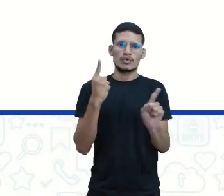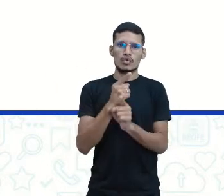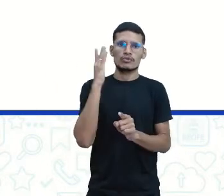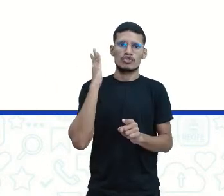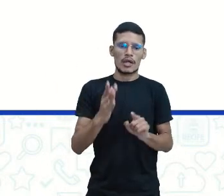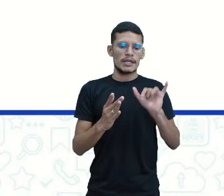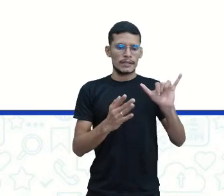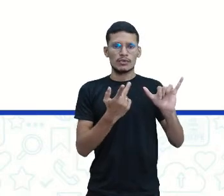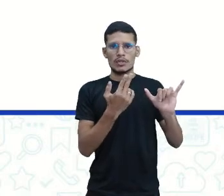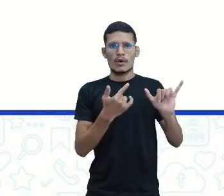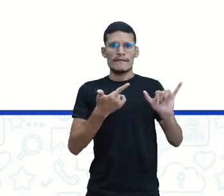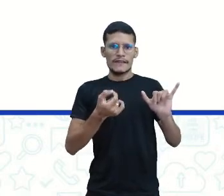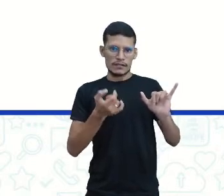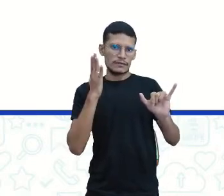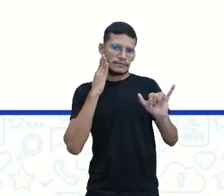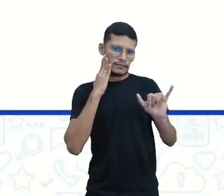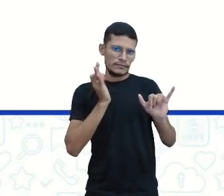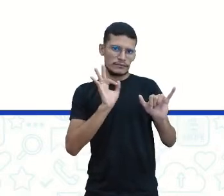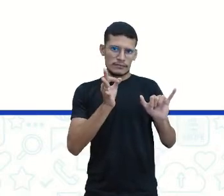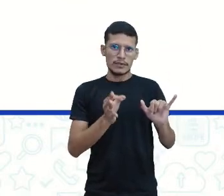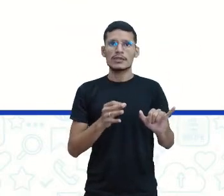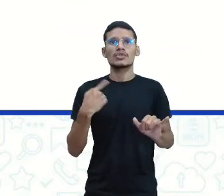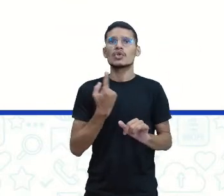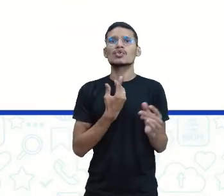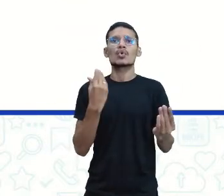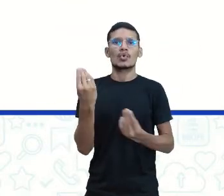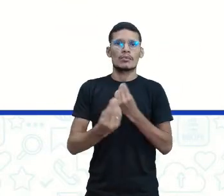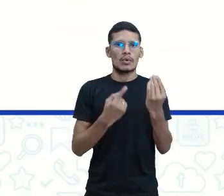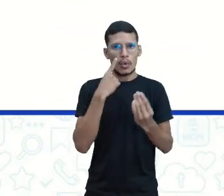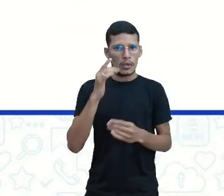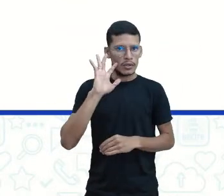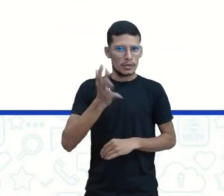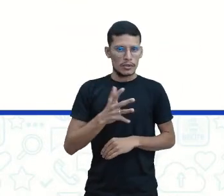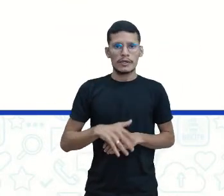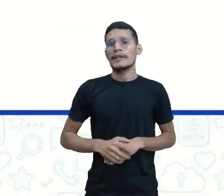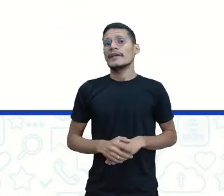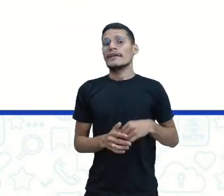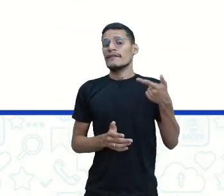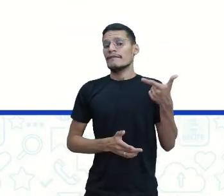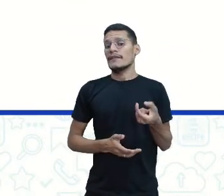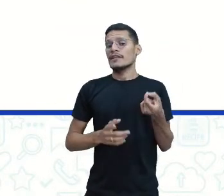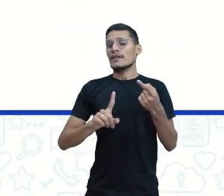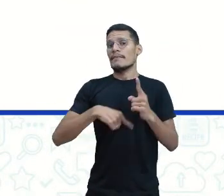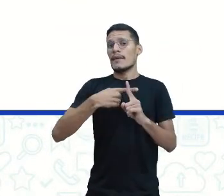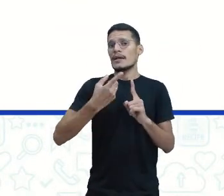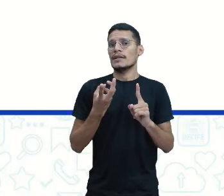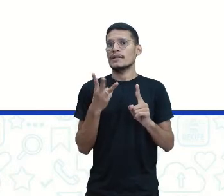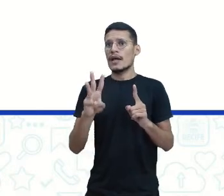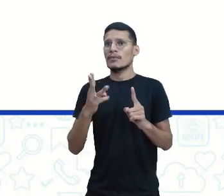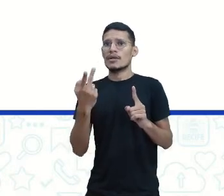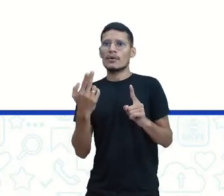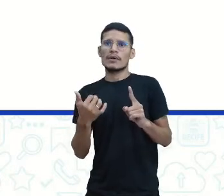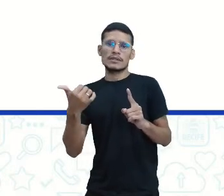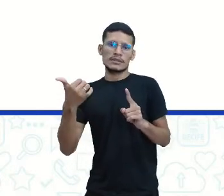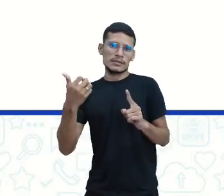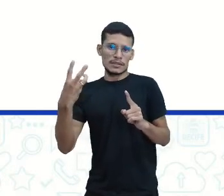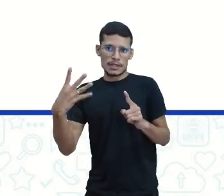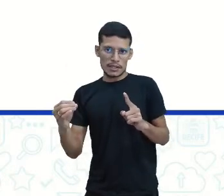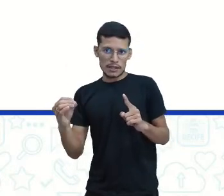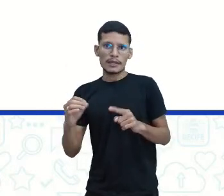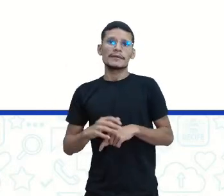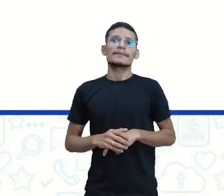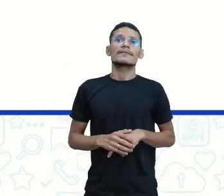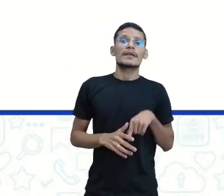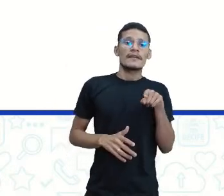y é igual a 20. Então, a gente vai ter isso aqui, ó. Vamos ter 20 mais w igual a 30 e